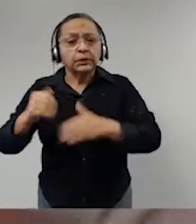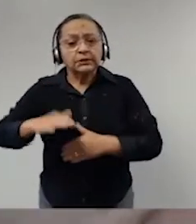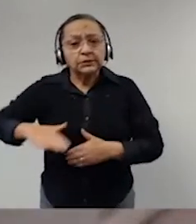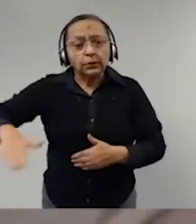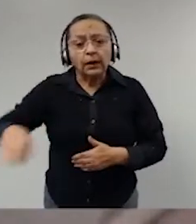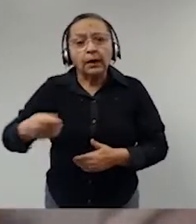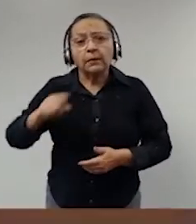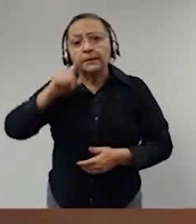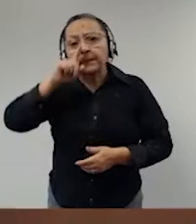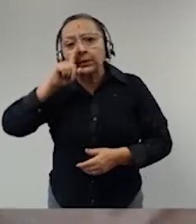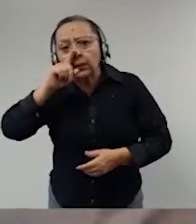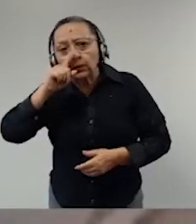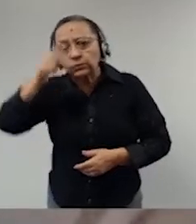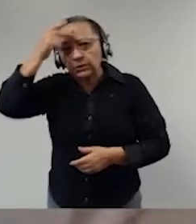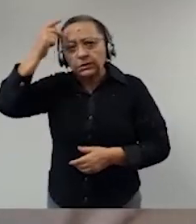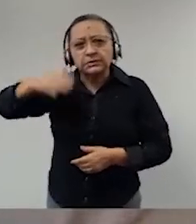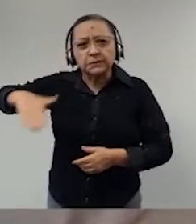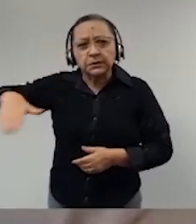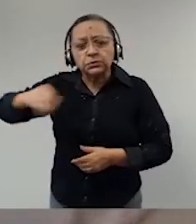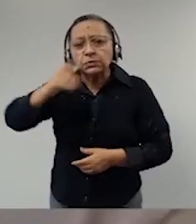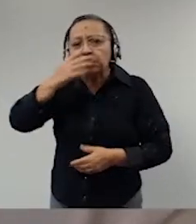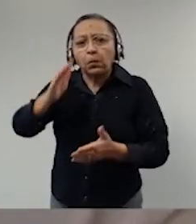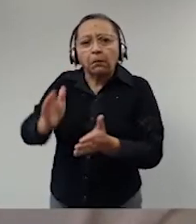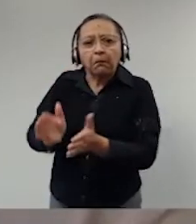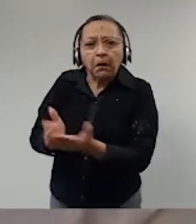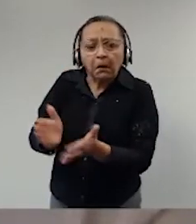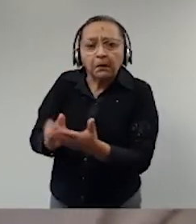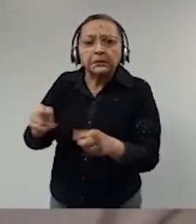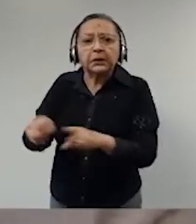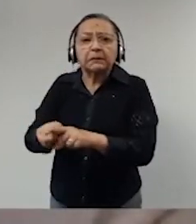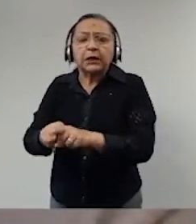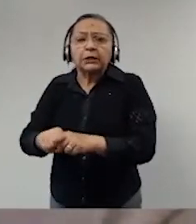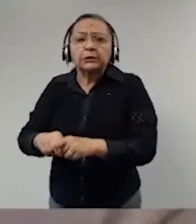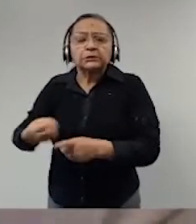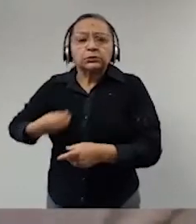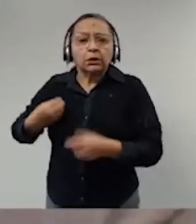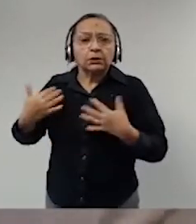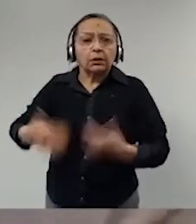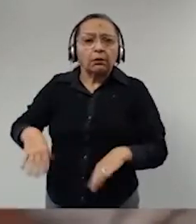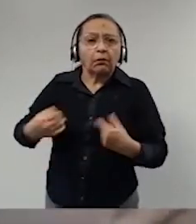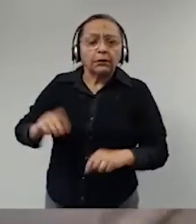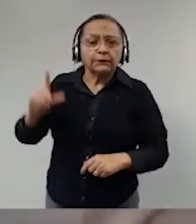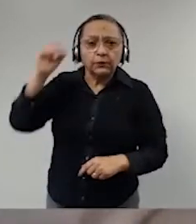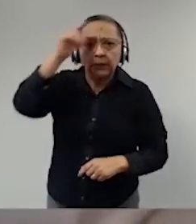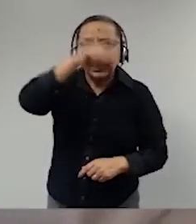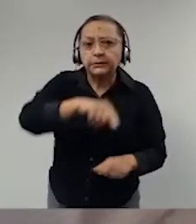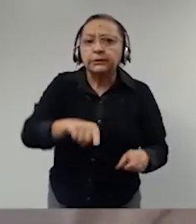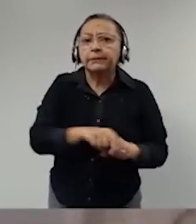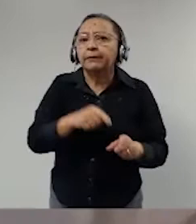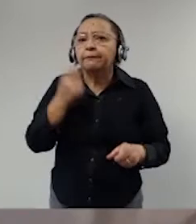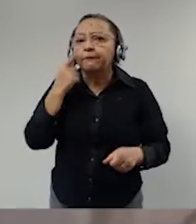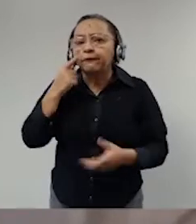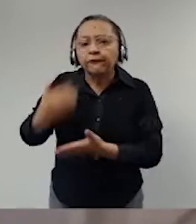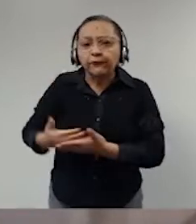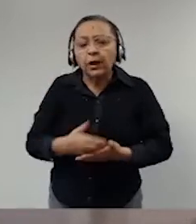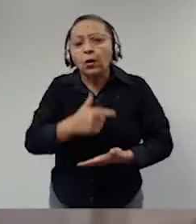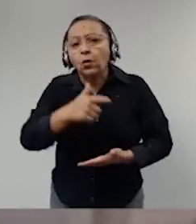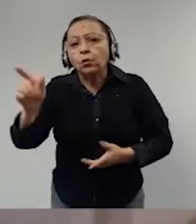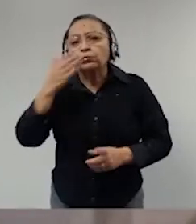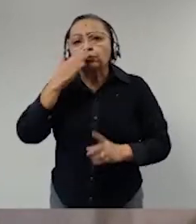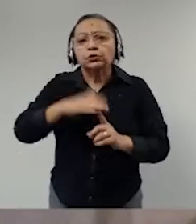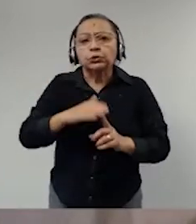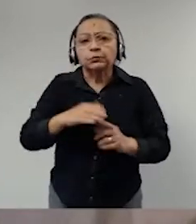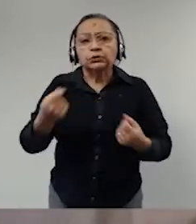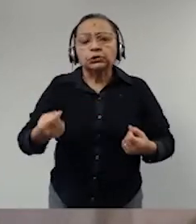perigoso, de seus habitantes como subalternos invisíveis, para a gente construir uma outra referência para disputar um outro tipo de narrativa numa sociedade